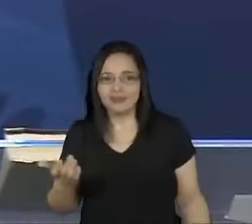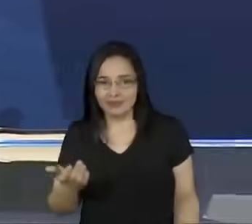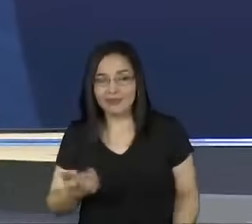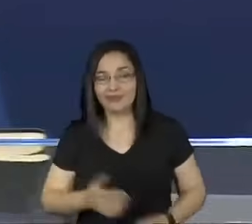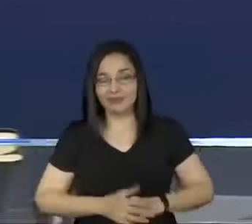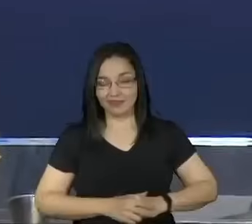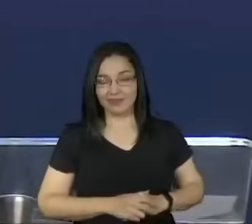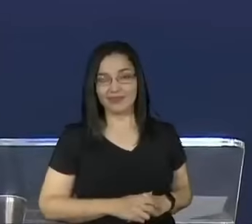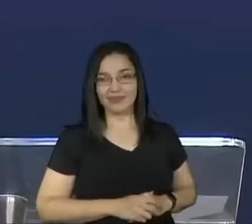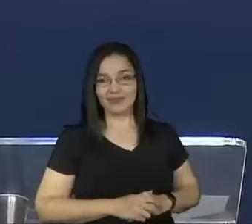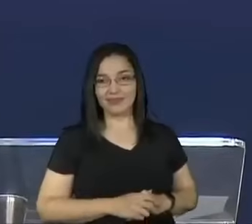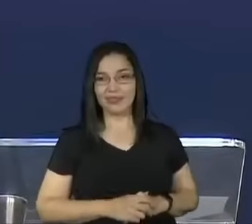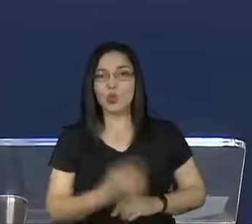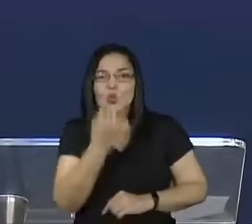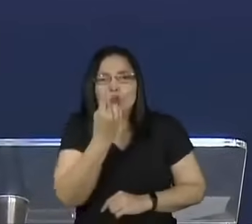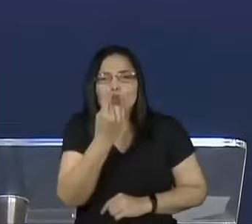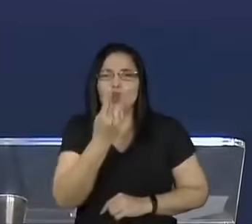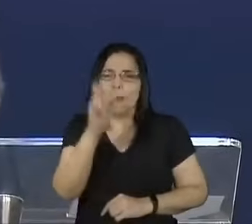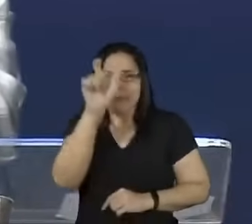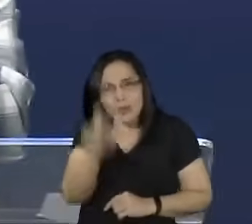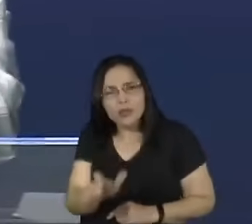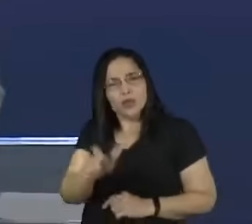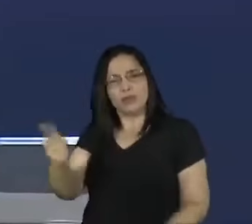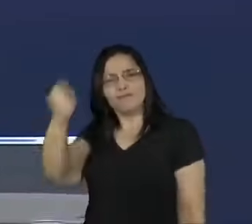arrepende por uma